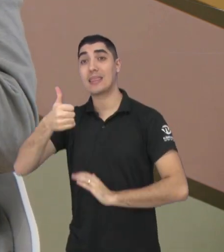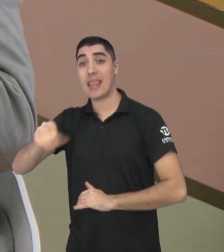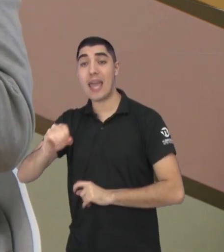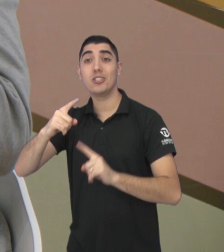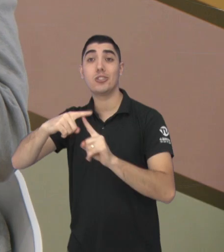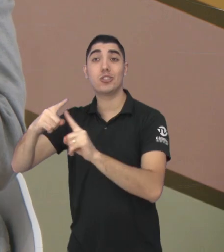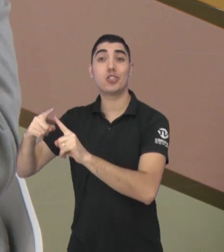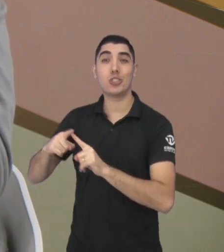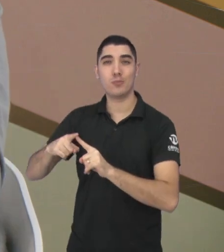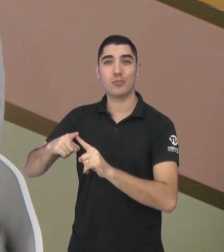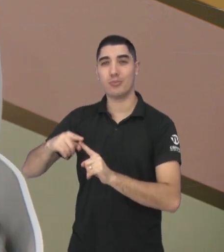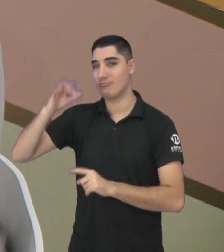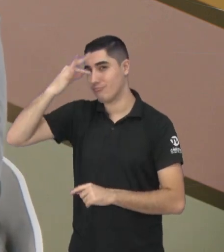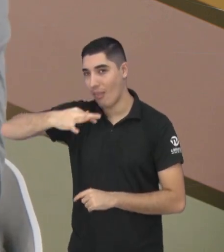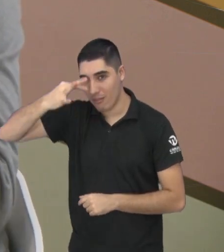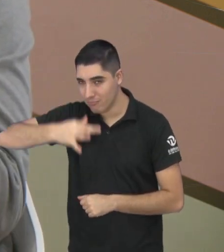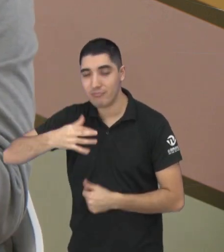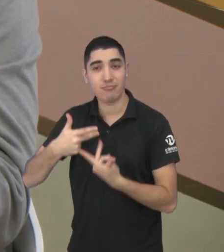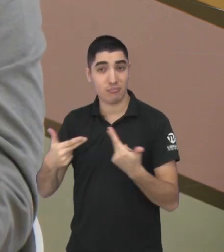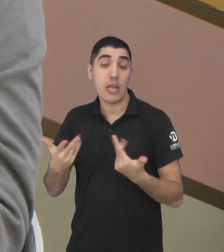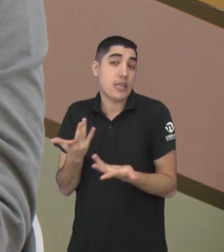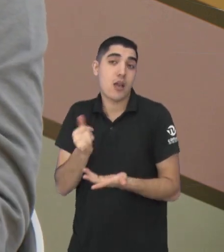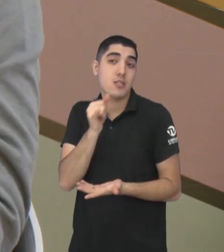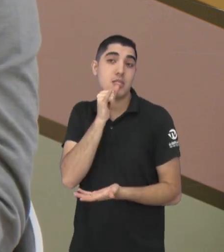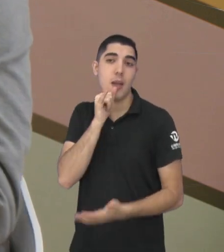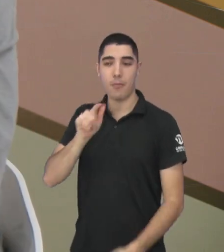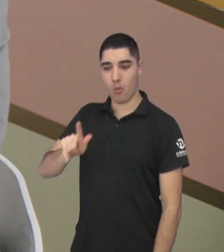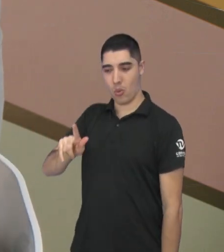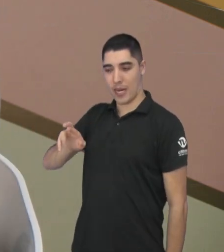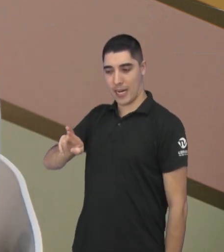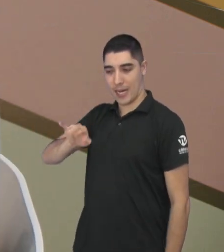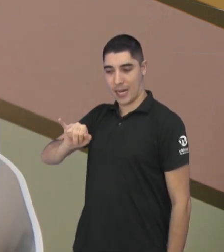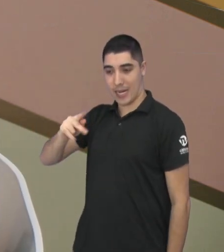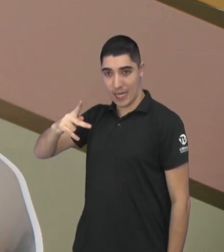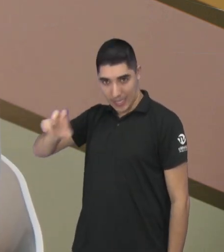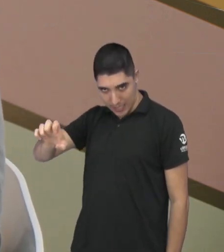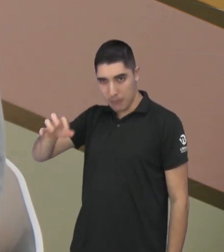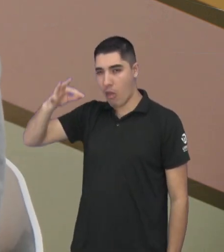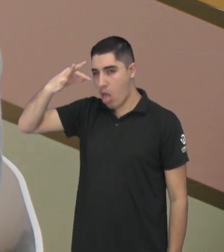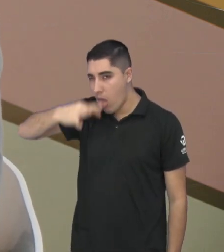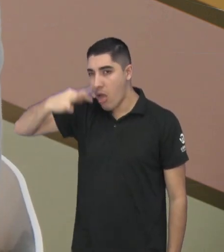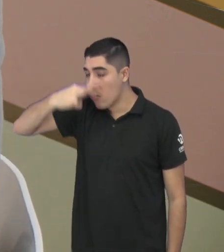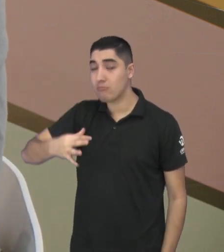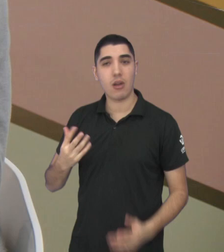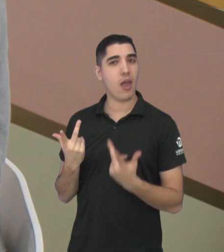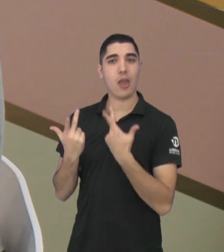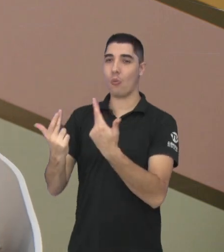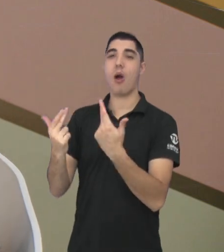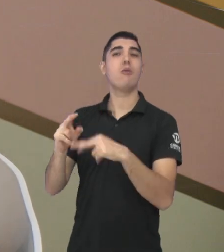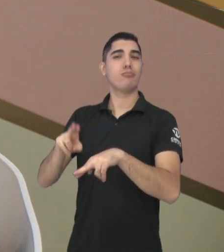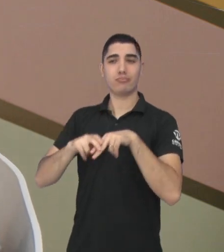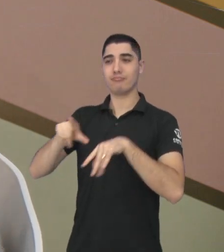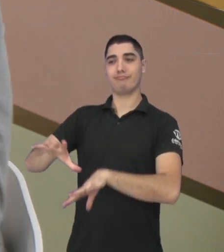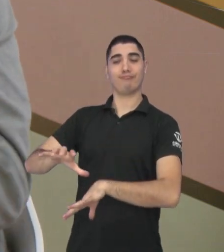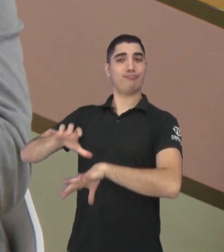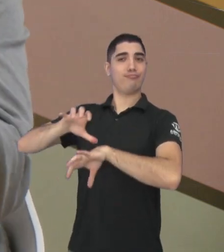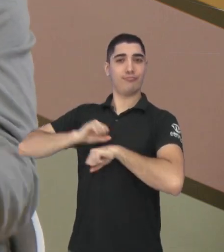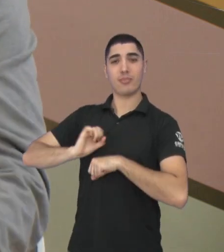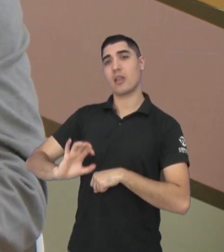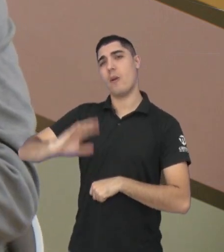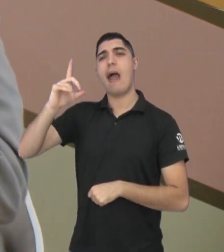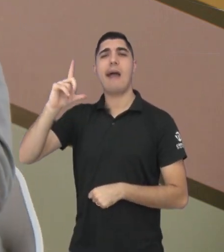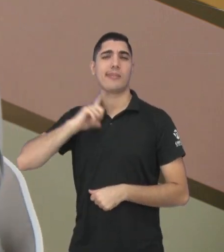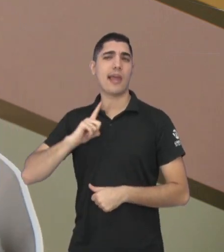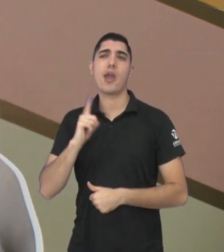os ditos resfriados. A gripe é um vírus especificamente chamado da influenza, que aí